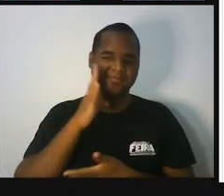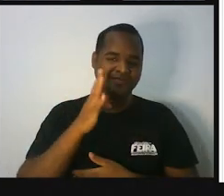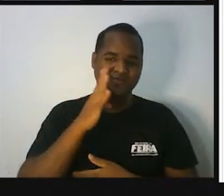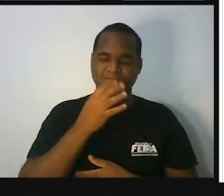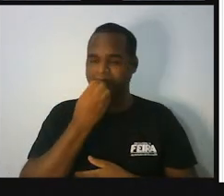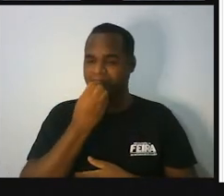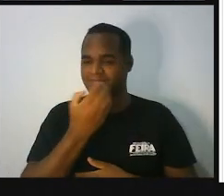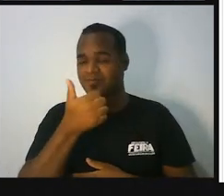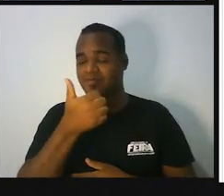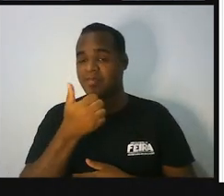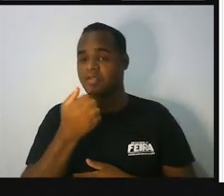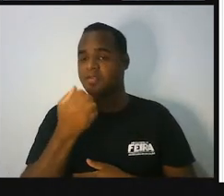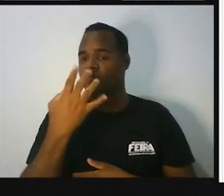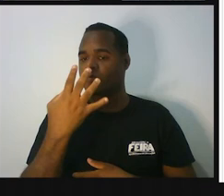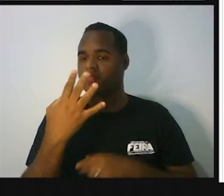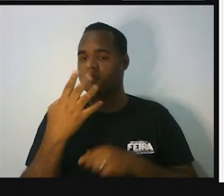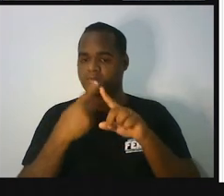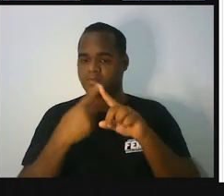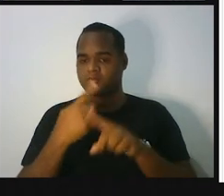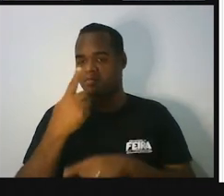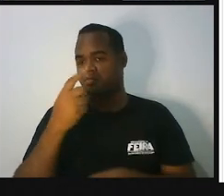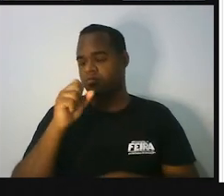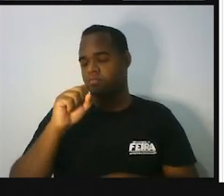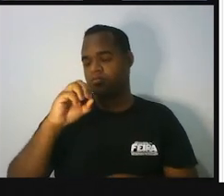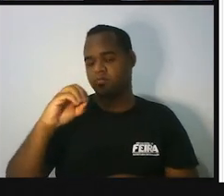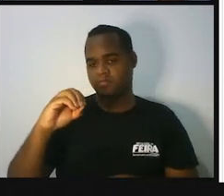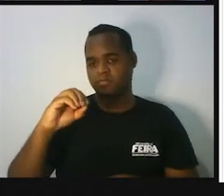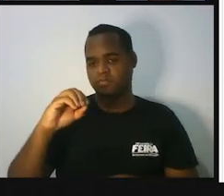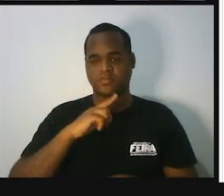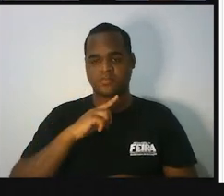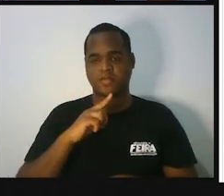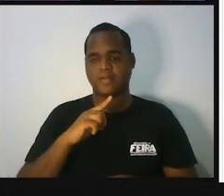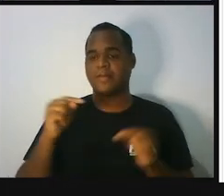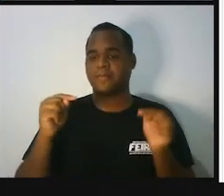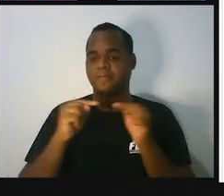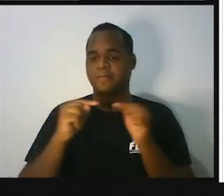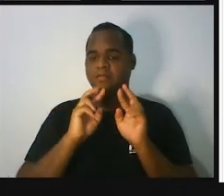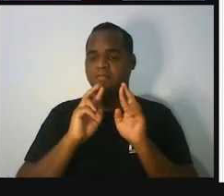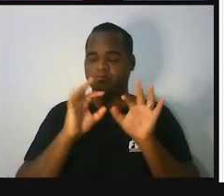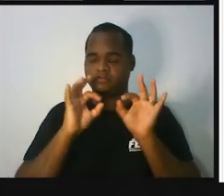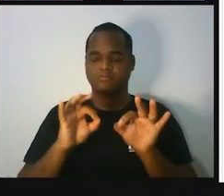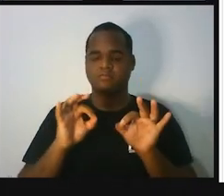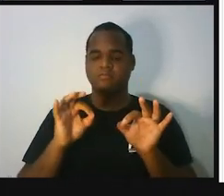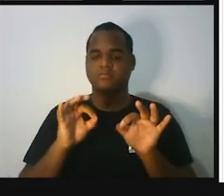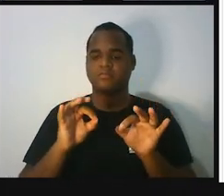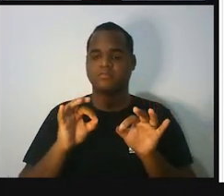bacana! 4 vezes 180 graus, isso vai ter como resultado